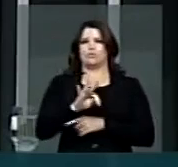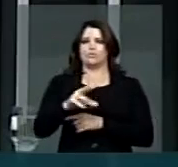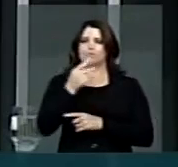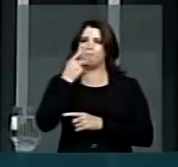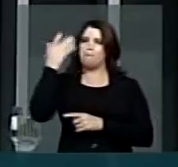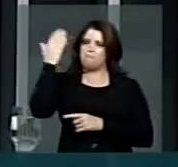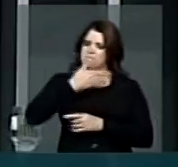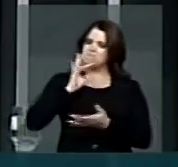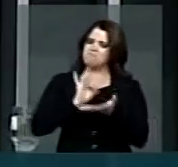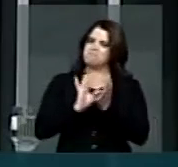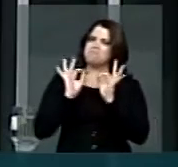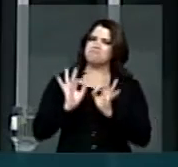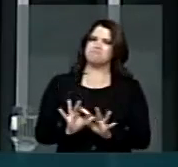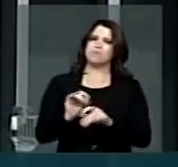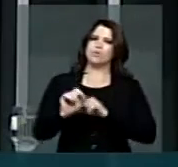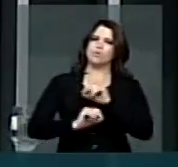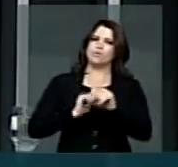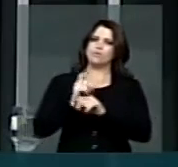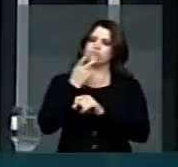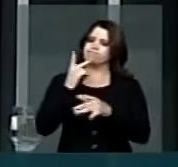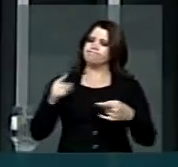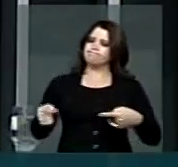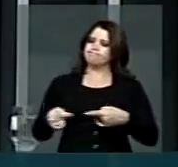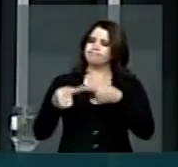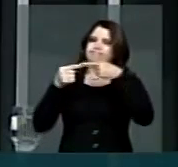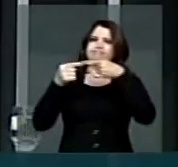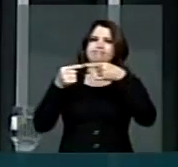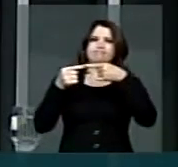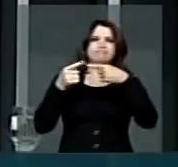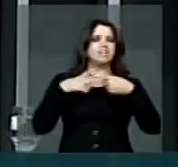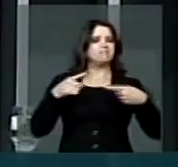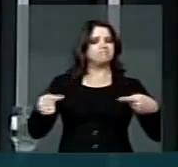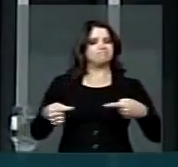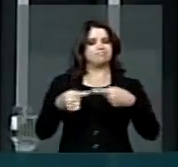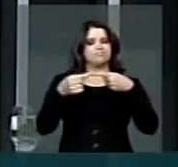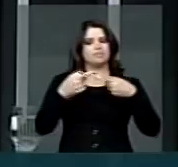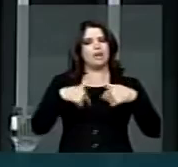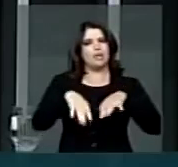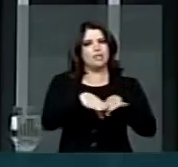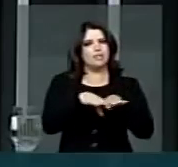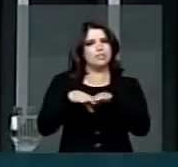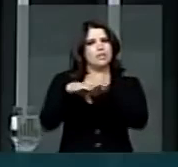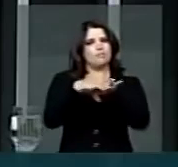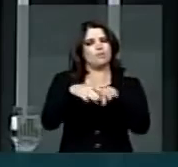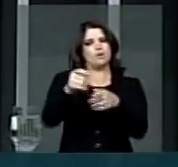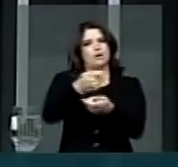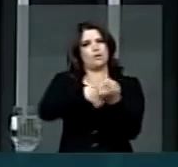na prática a relação indissociável entre democracia econômica e democracia